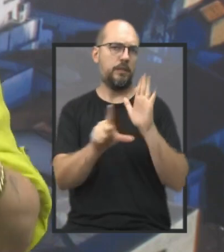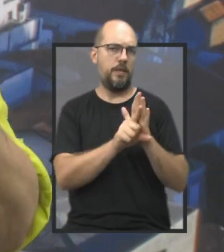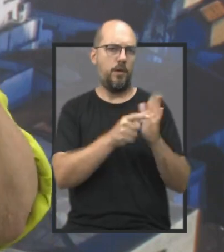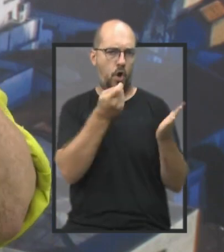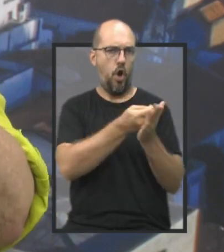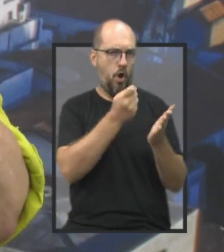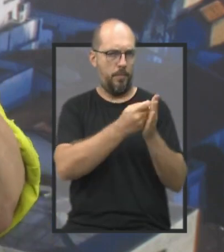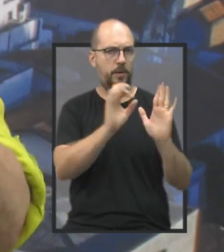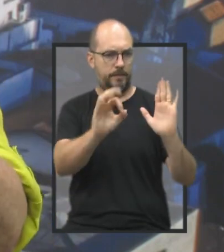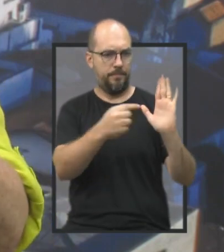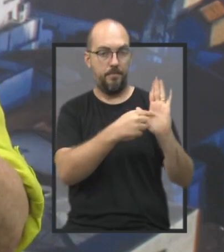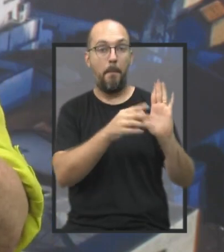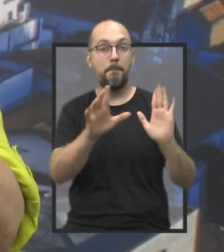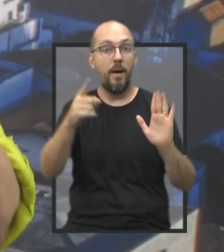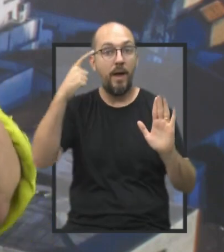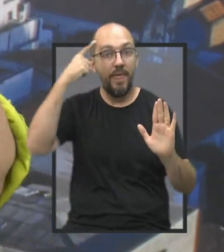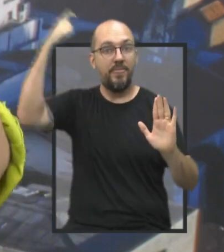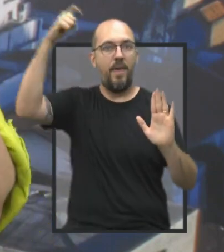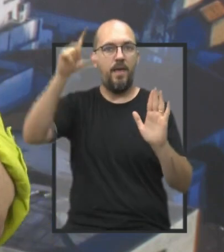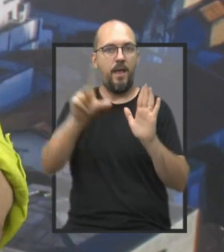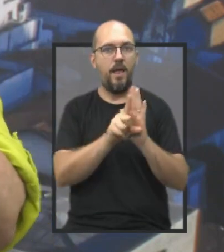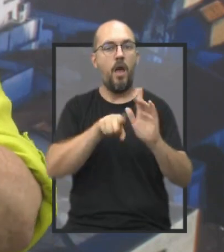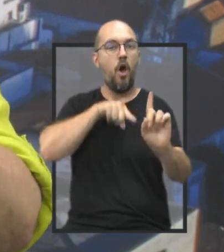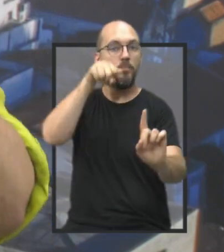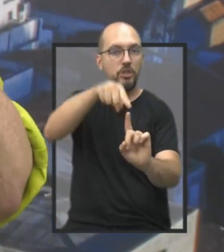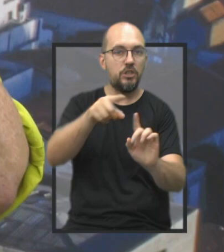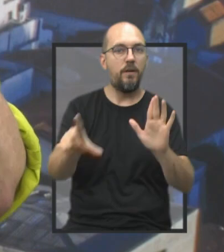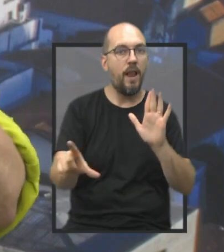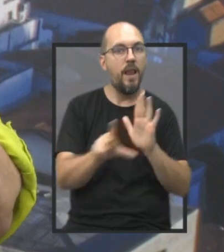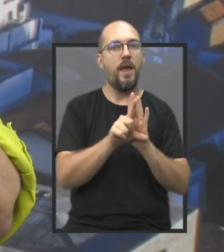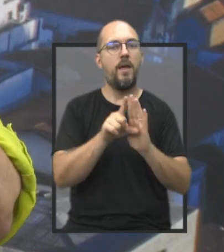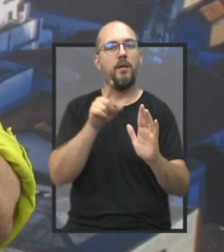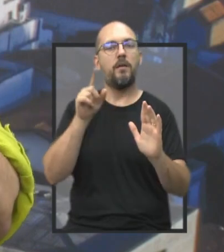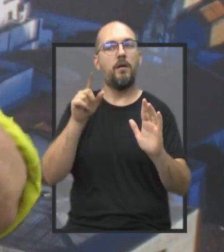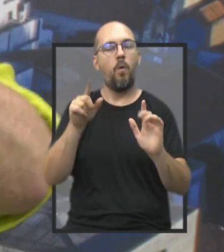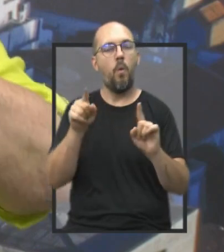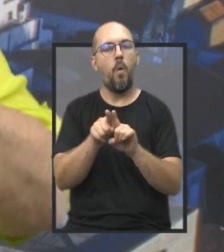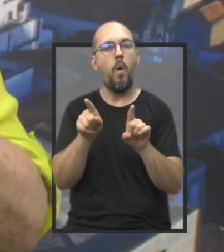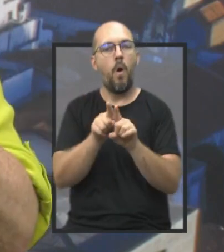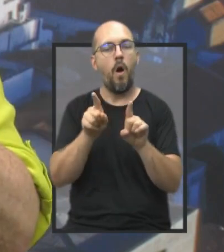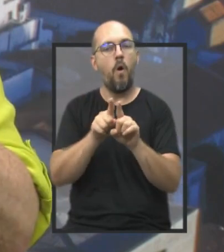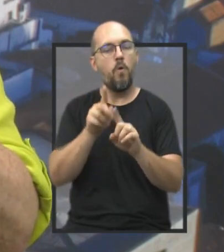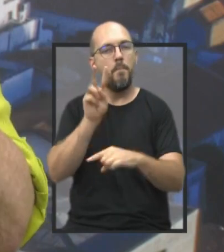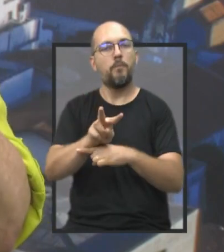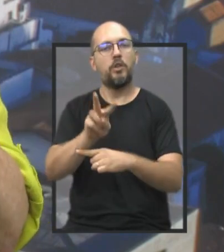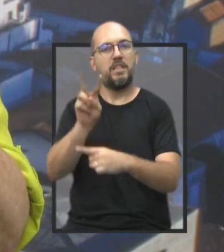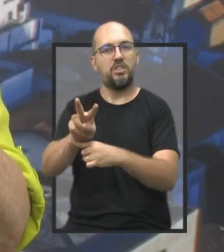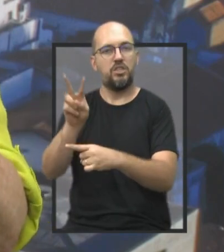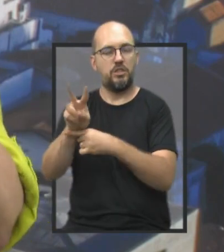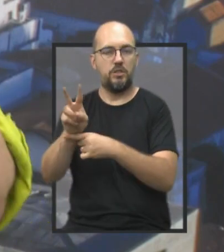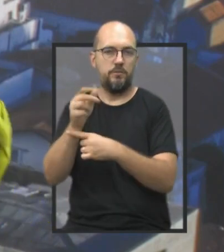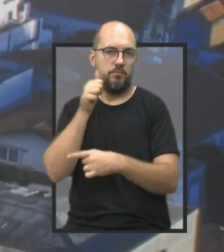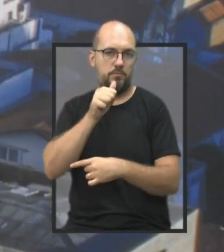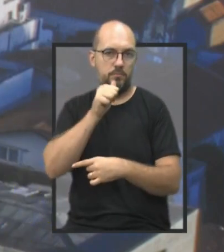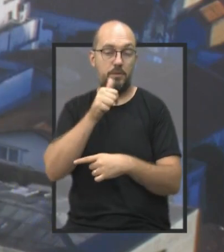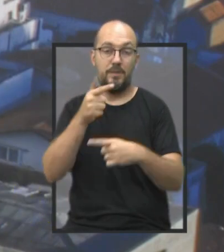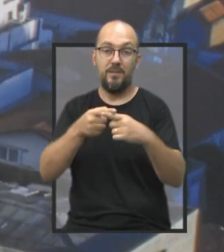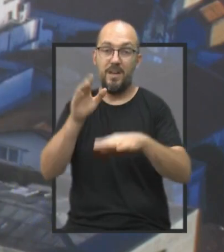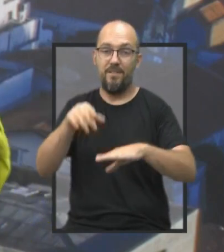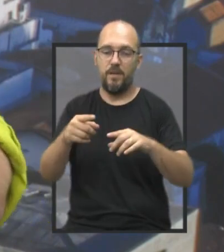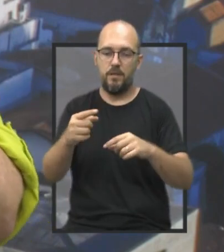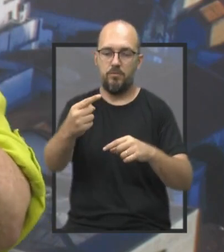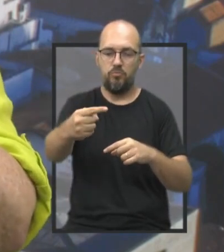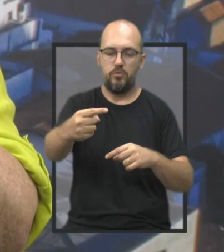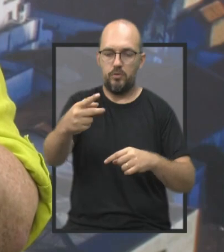cidadão, mas pela ideia da lei, pela intenção da lei, pela finalidade da lei, que é proteger. Porque às vezes, Ângelo, 1